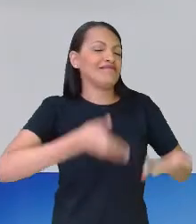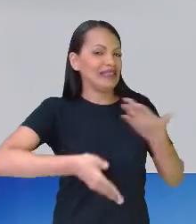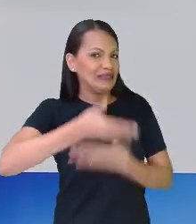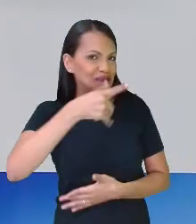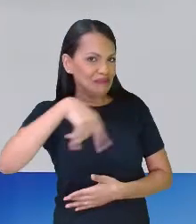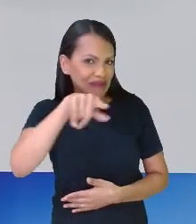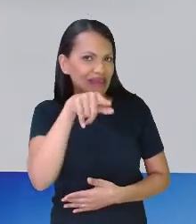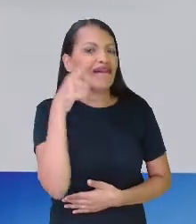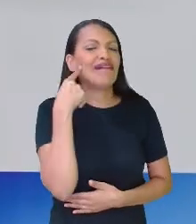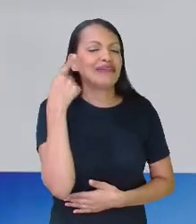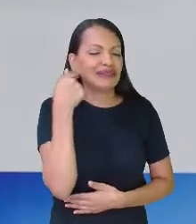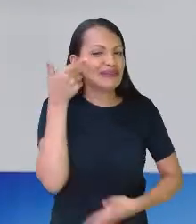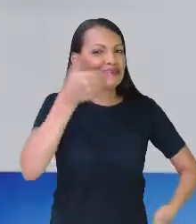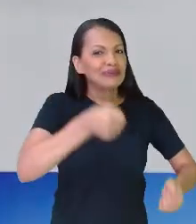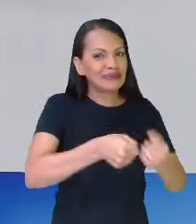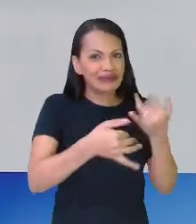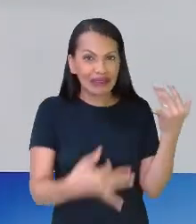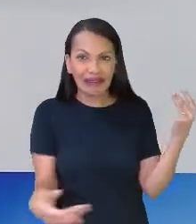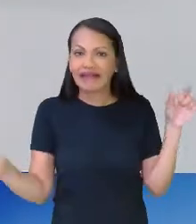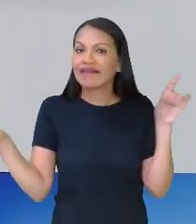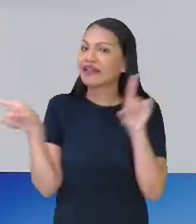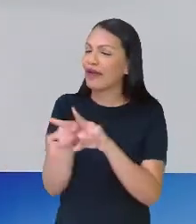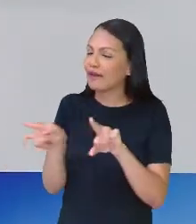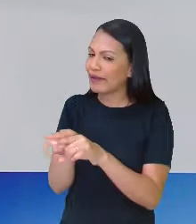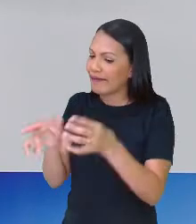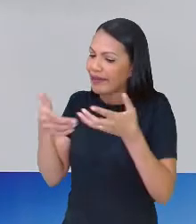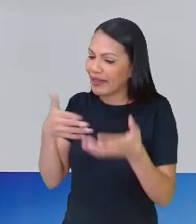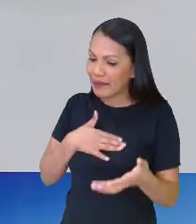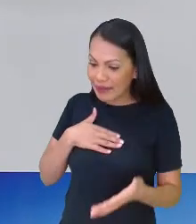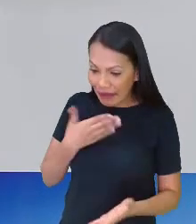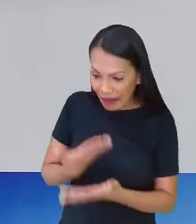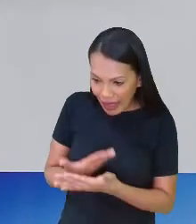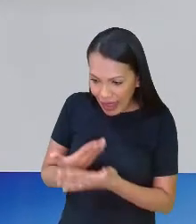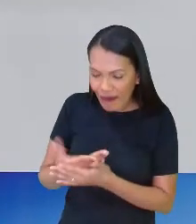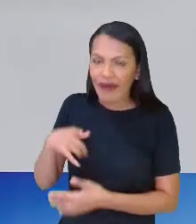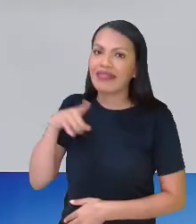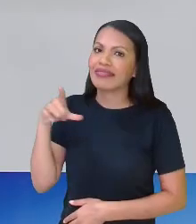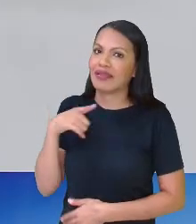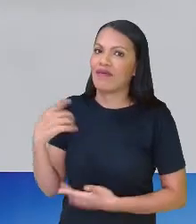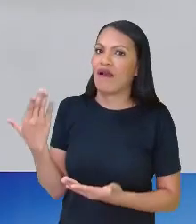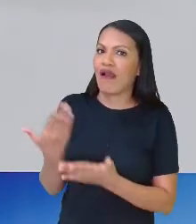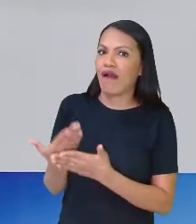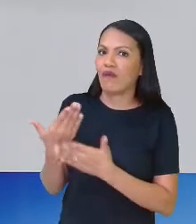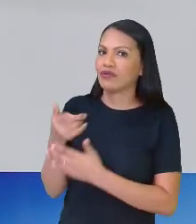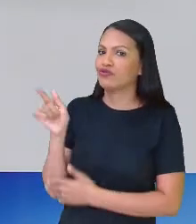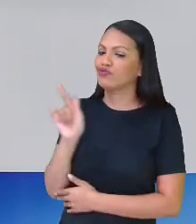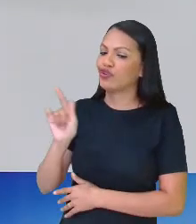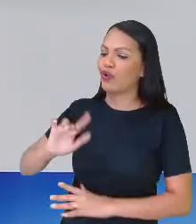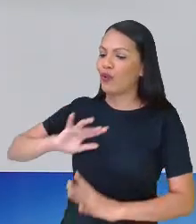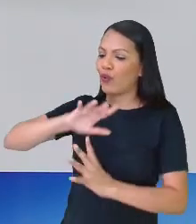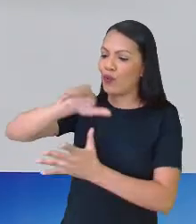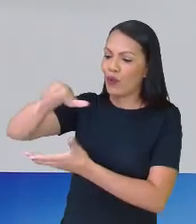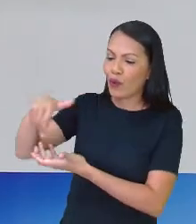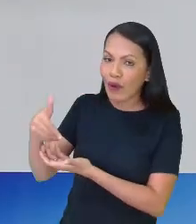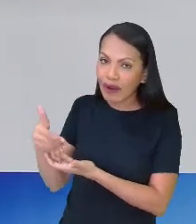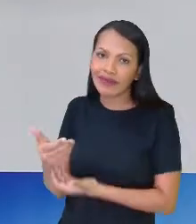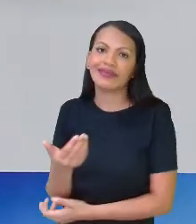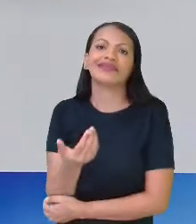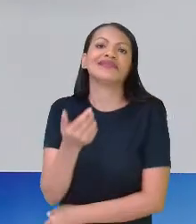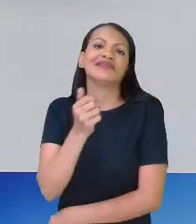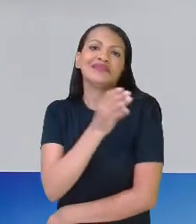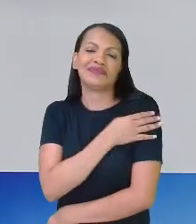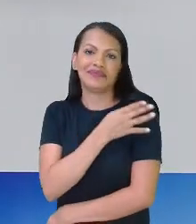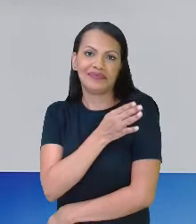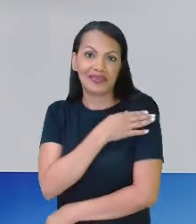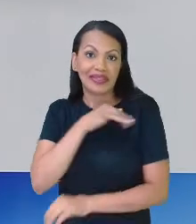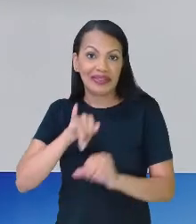em ver. E eu também quero dar minha aula, tá? Porque hoje a gente vai ter uma aula de geografia para as turmas do quarto ano